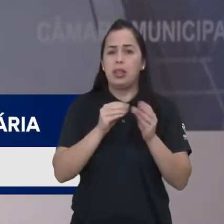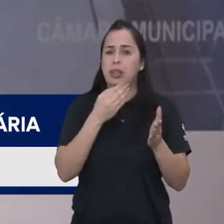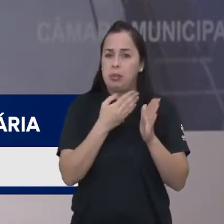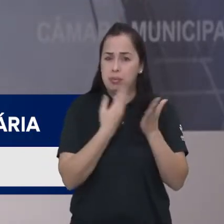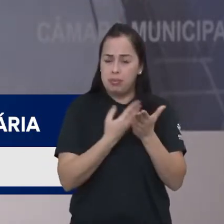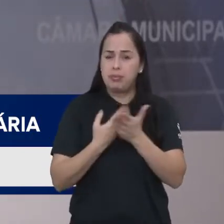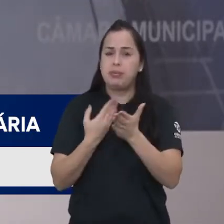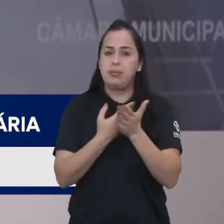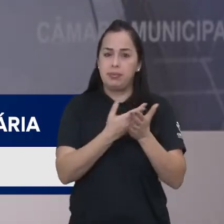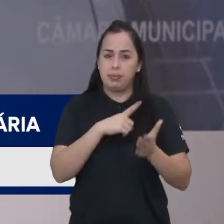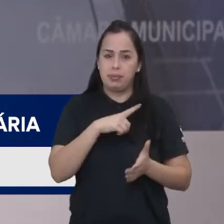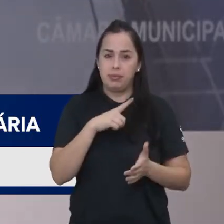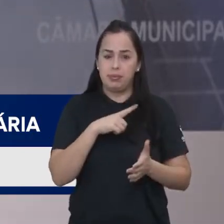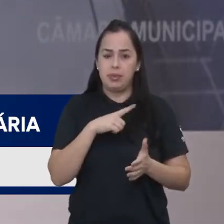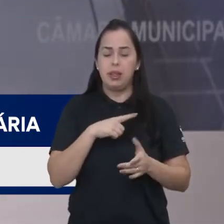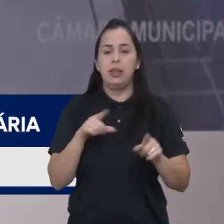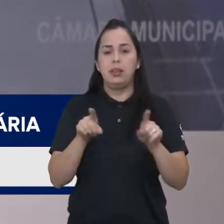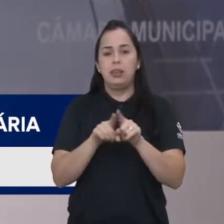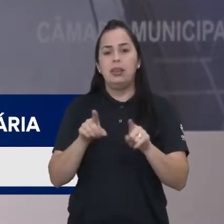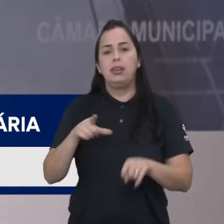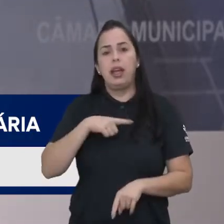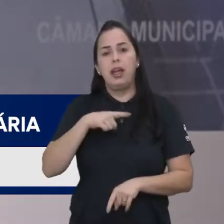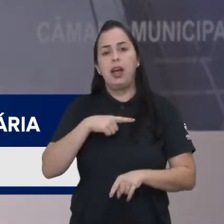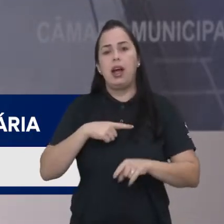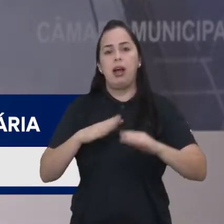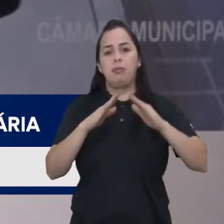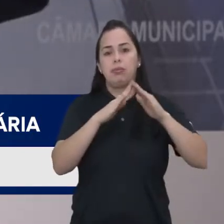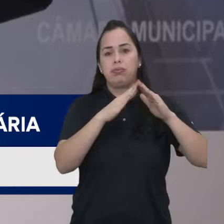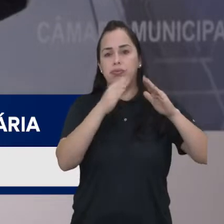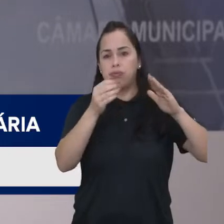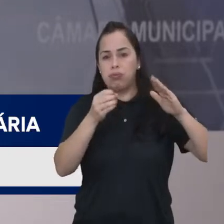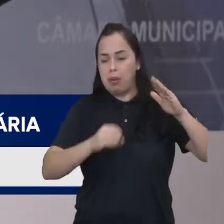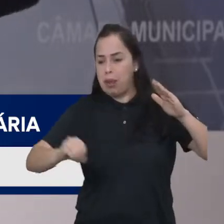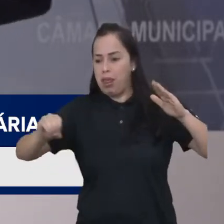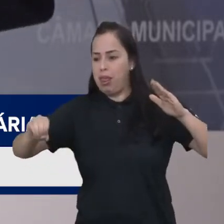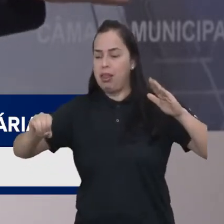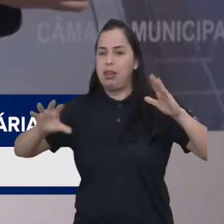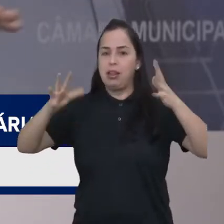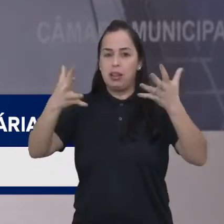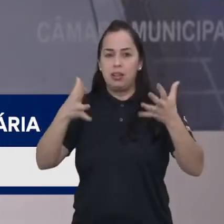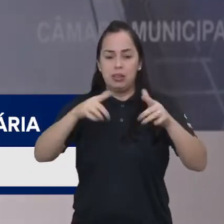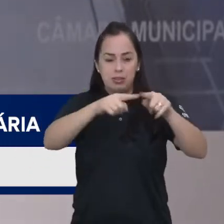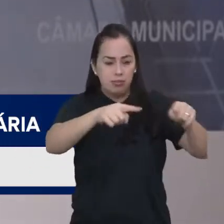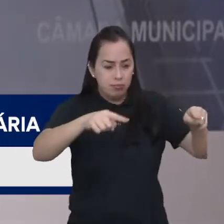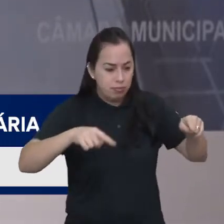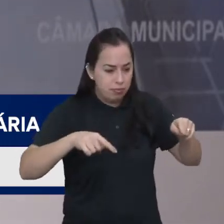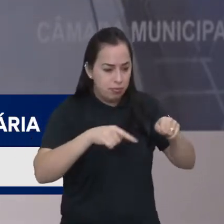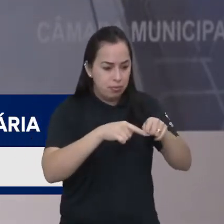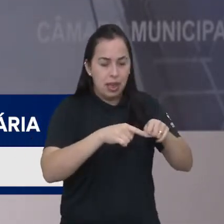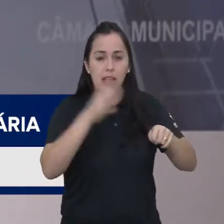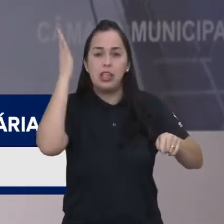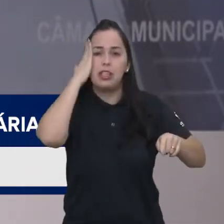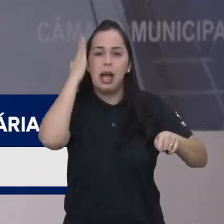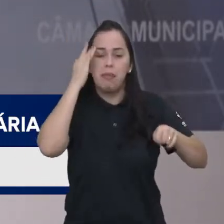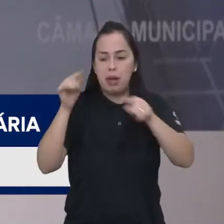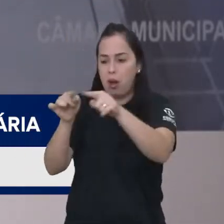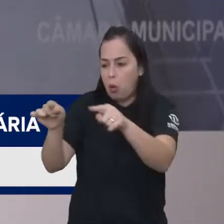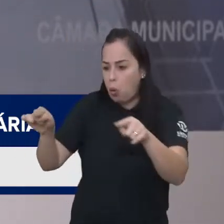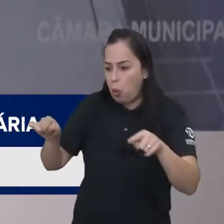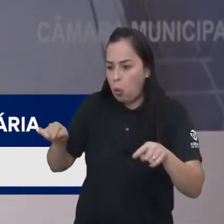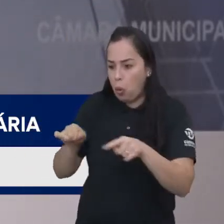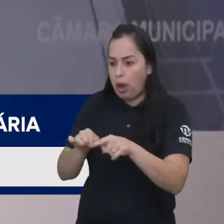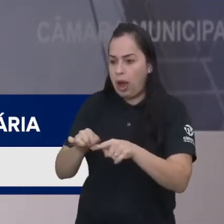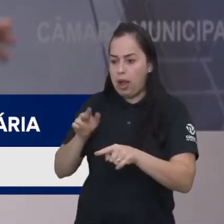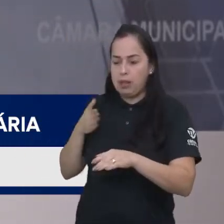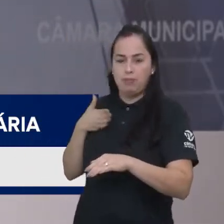A gente tem um estudo. Agora, a gente tem a macro-drenagem também, pelo menos já bem avançada, onde a sabe aquelas áreas que não vão poder ser ocupadas porque tem